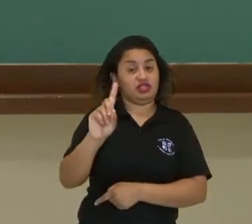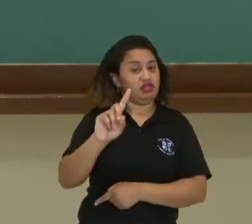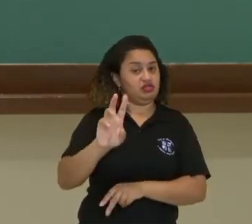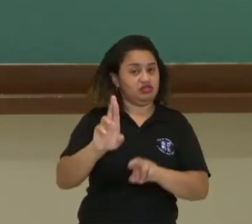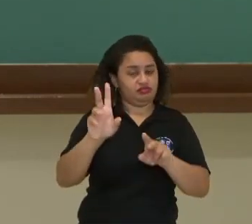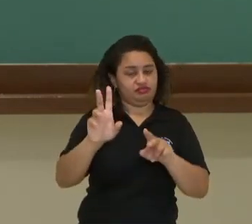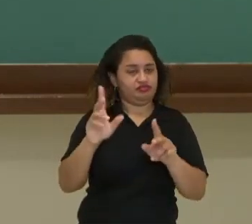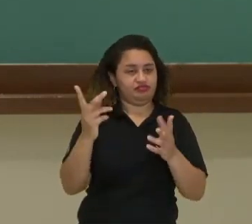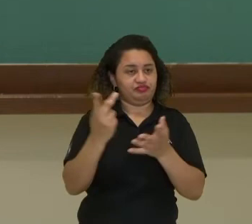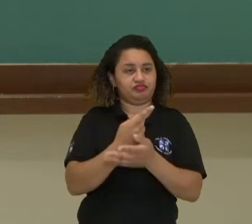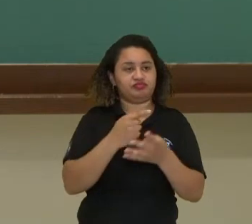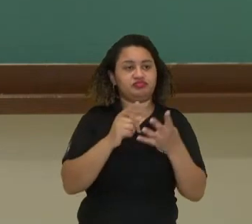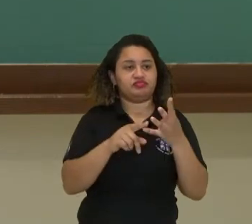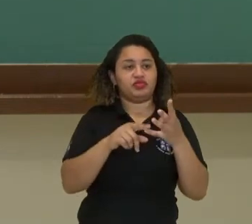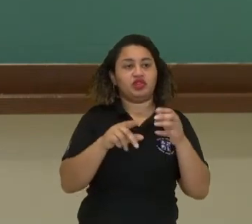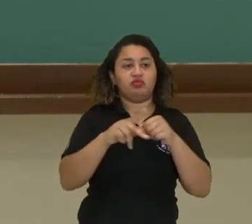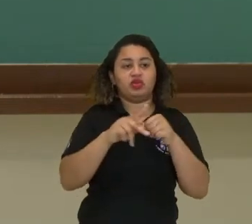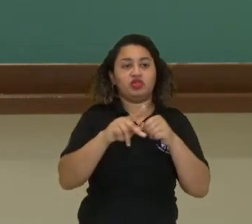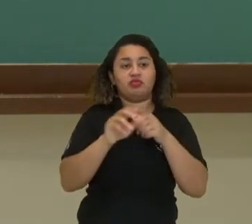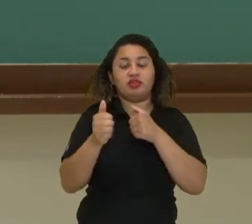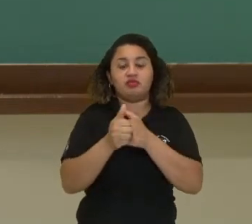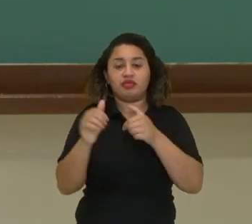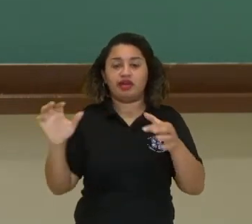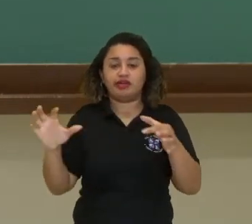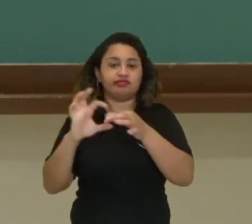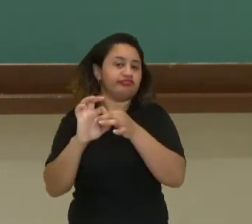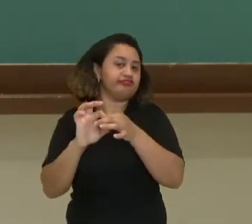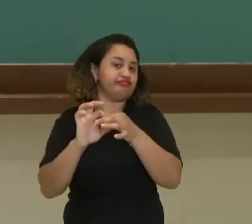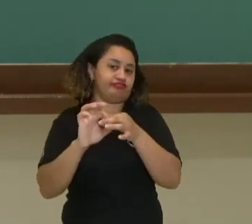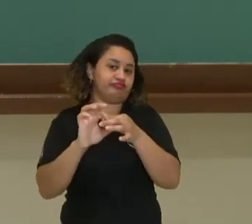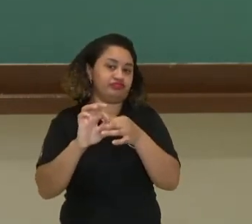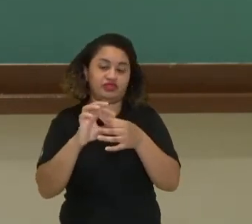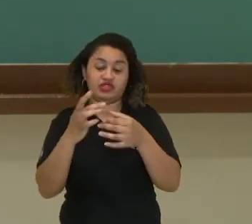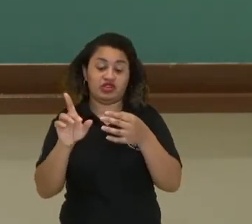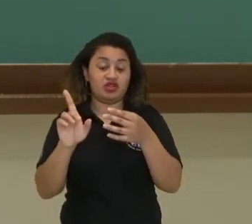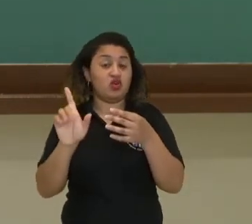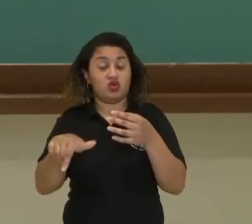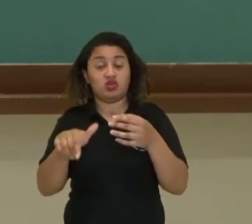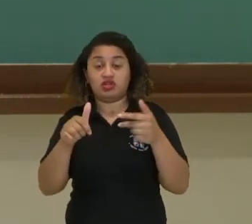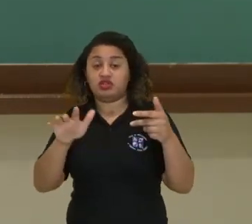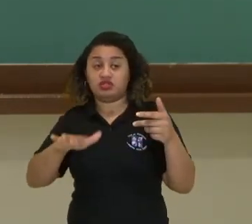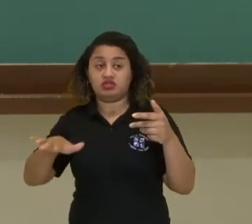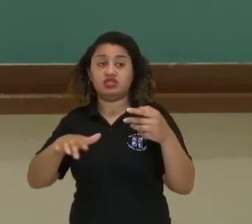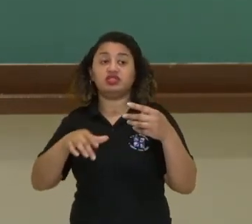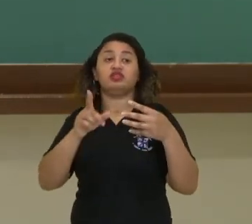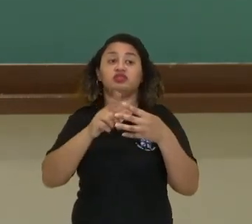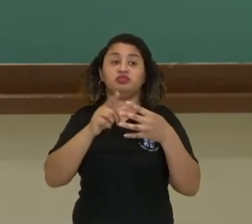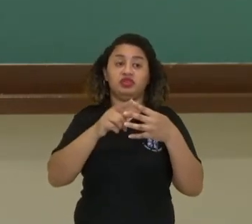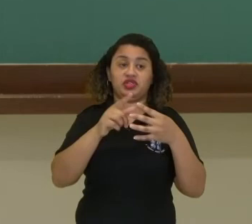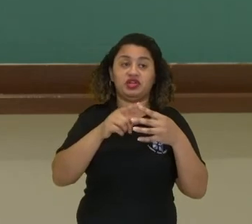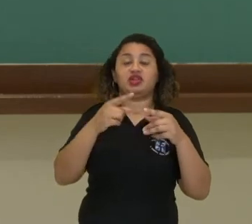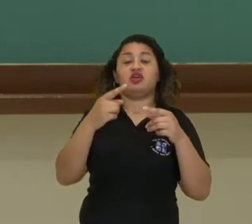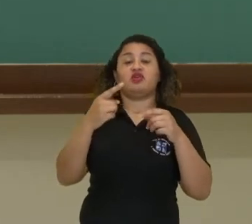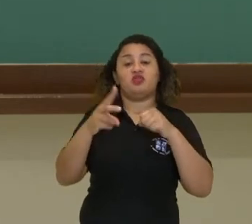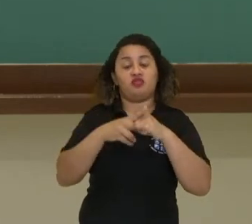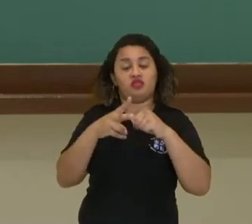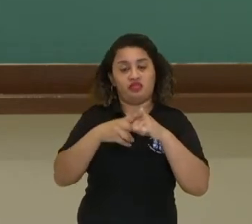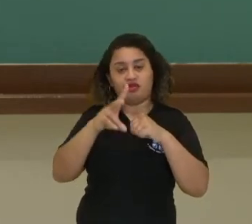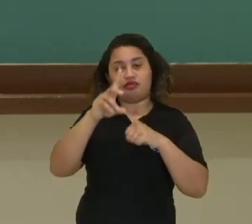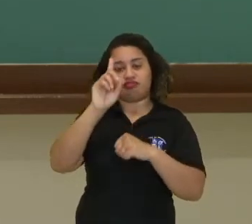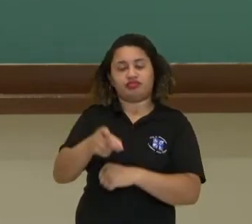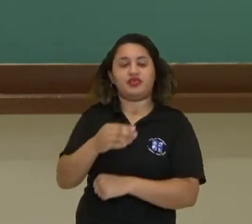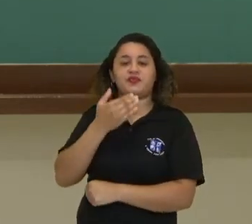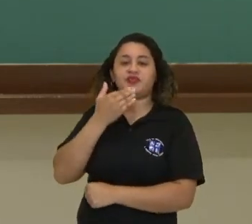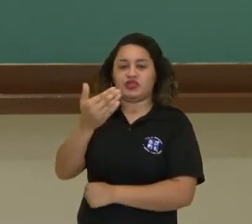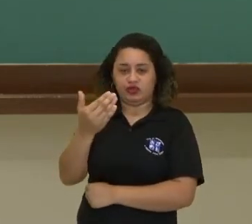diferente pronome está próximo a conjunção não esse é outro caso de próclise eu porque que usou em crise porque o verbo está no